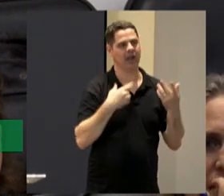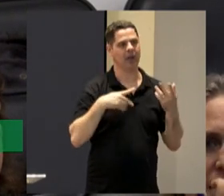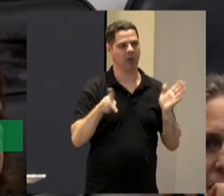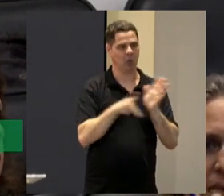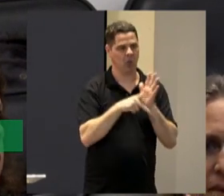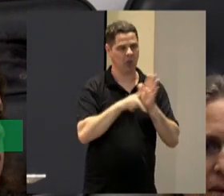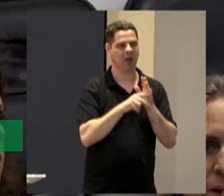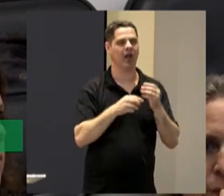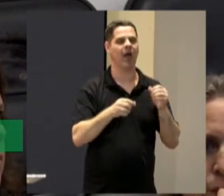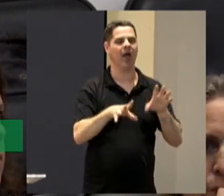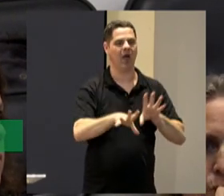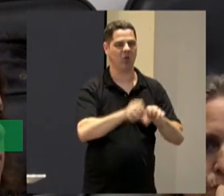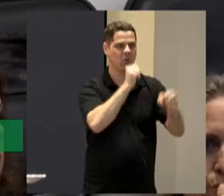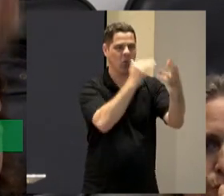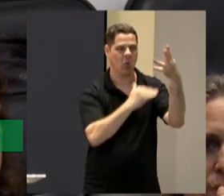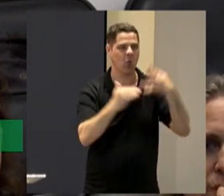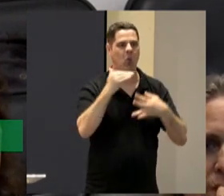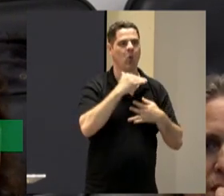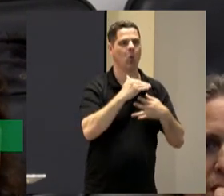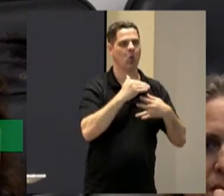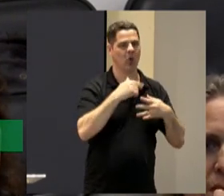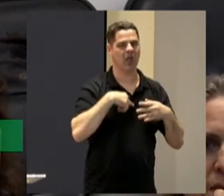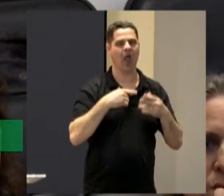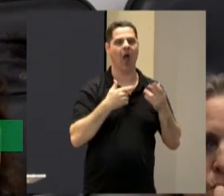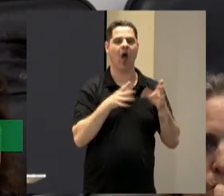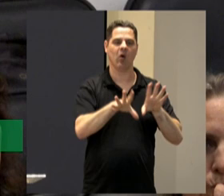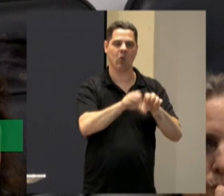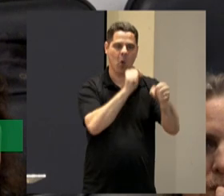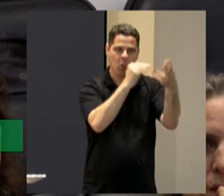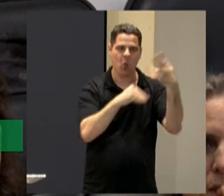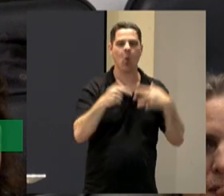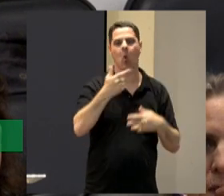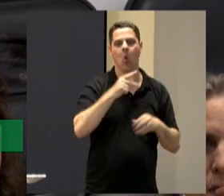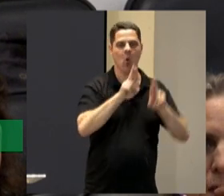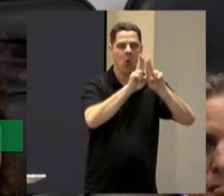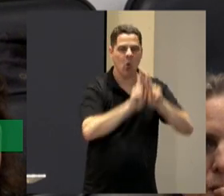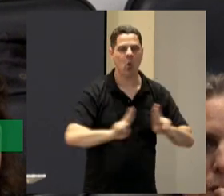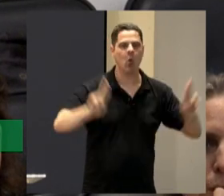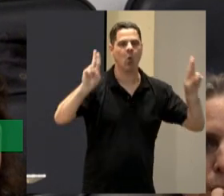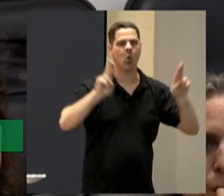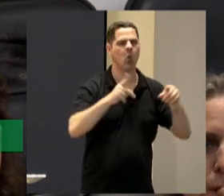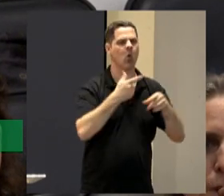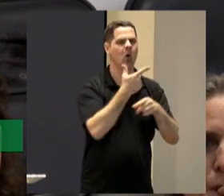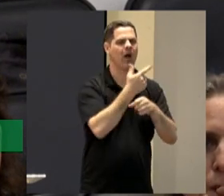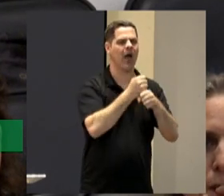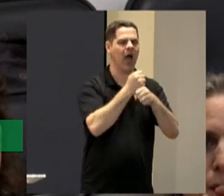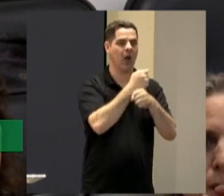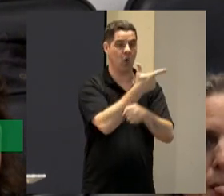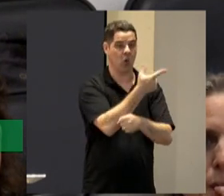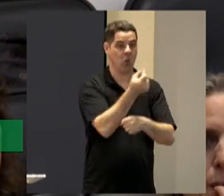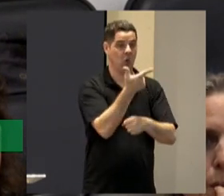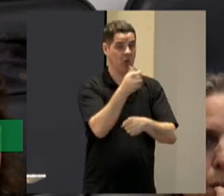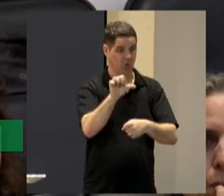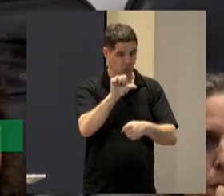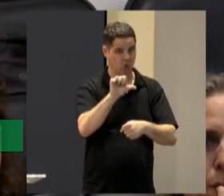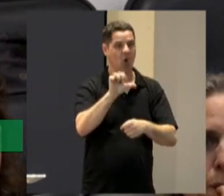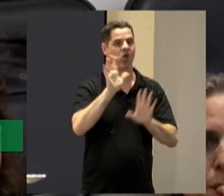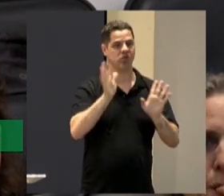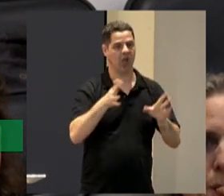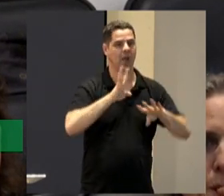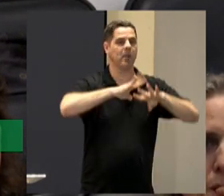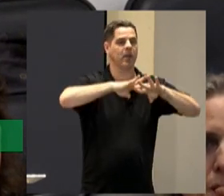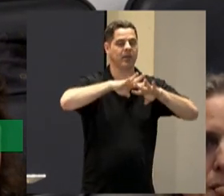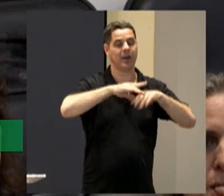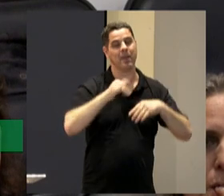nossa formação, né? Eu sou formada pela UFSC, que eu me formei em 2019, na UFSC,